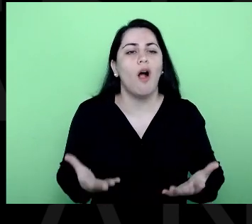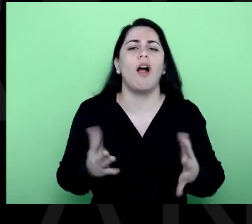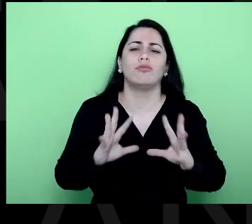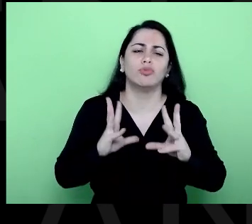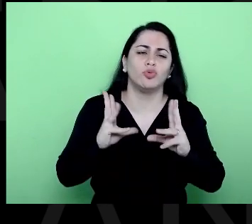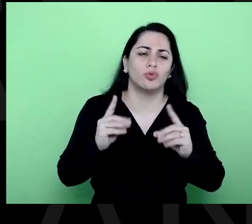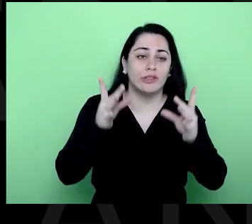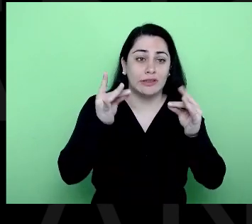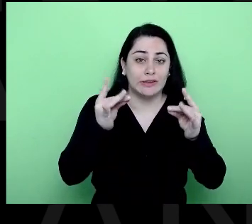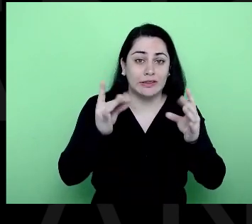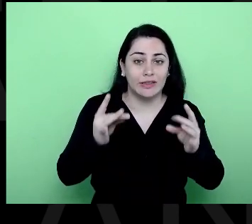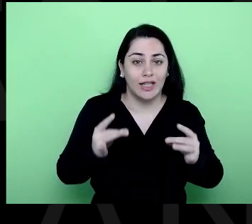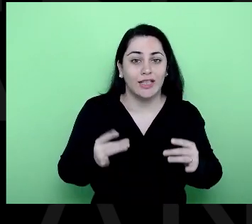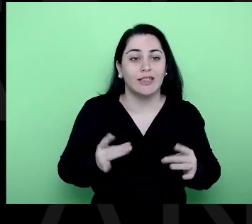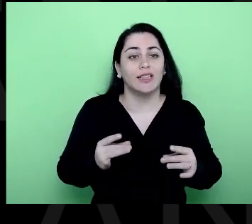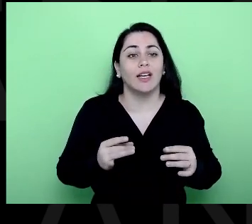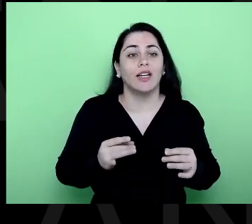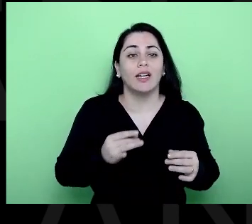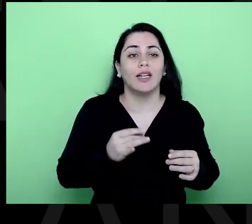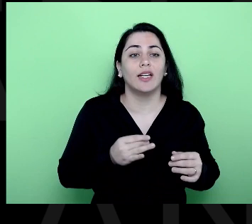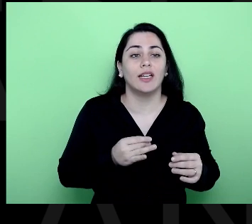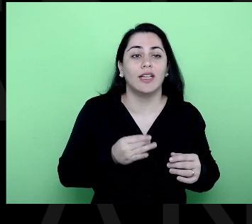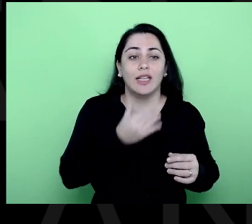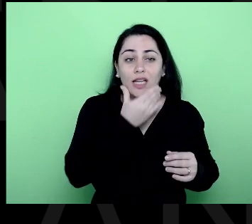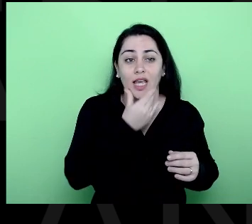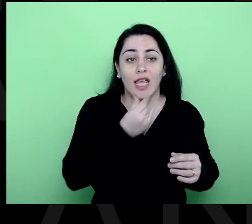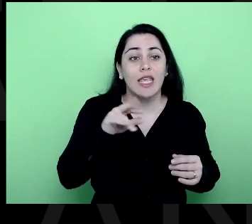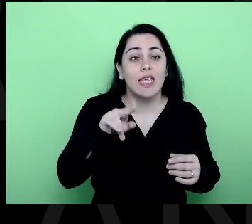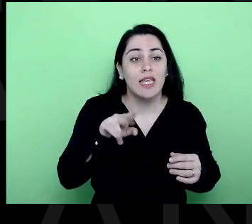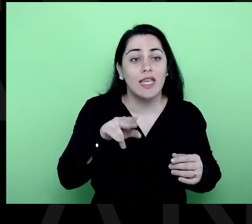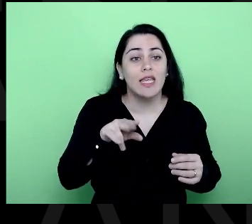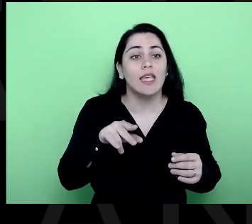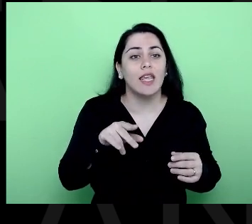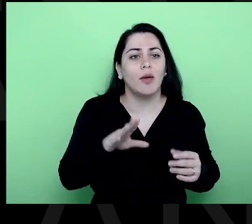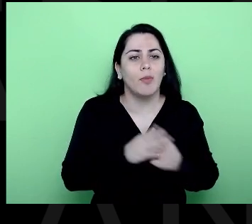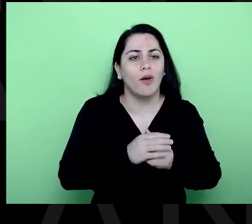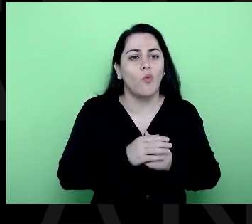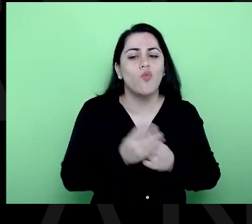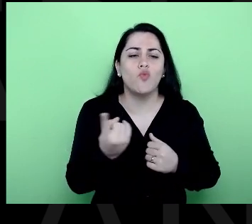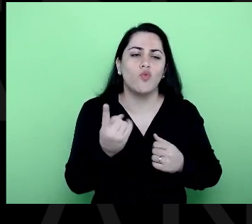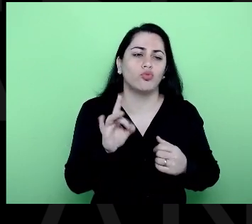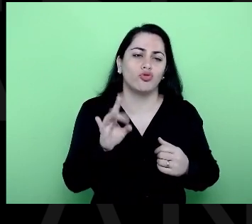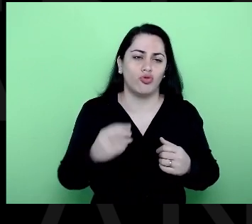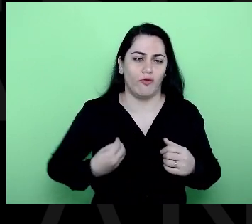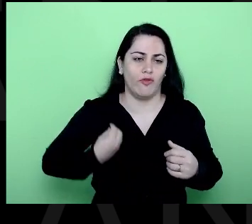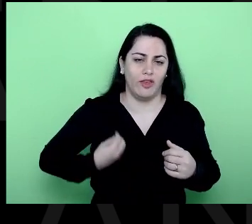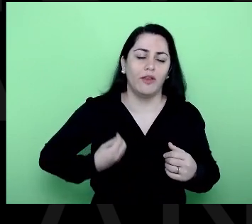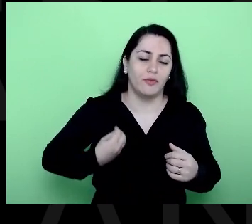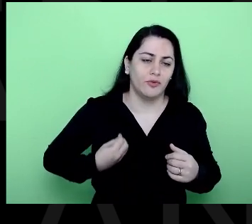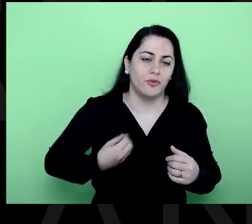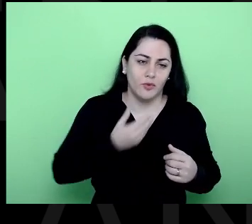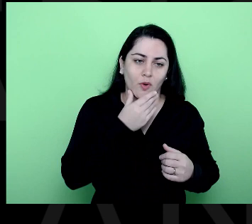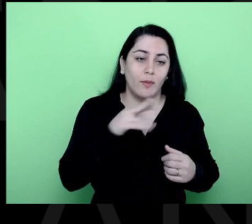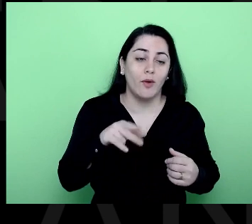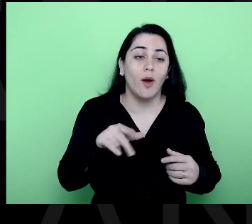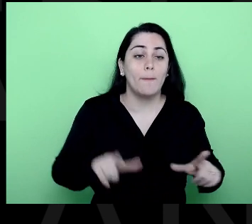os irmãos estavam, os dois irmãos estavam vivos, hoje só um irmão está vivo também, contou a história. A prima